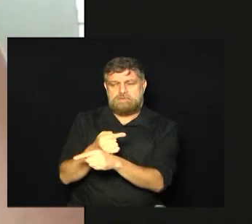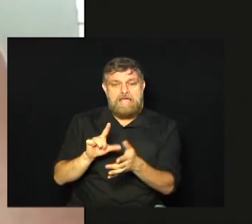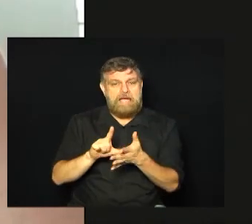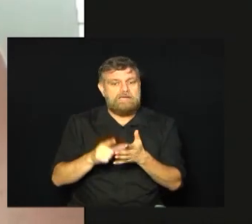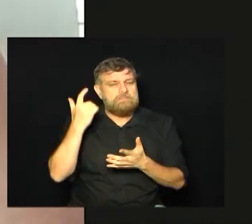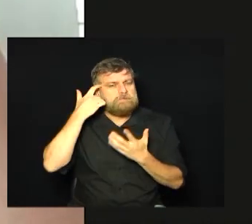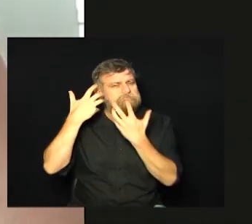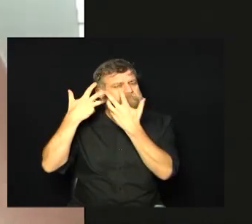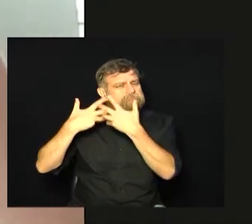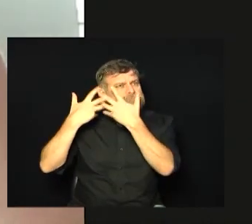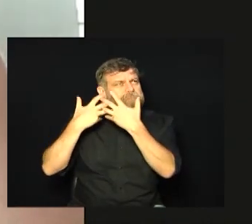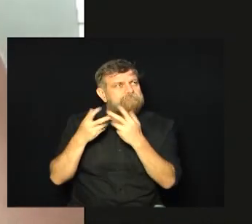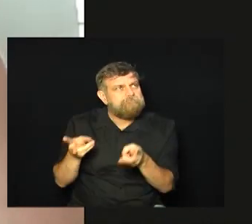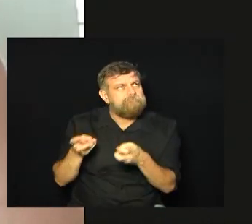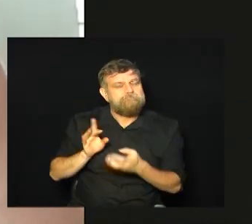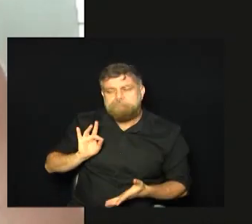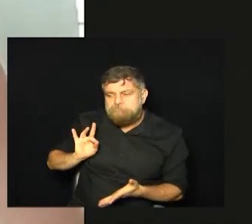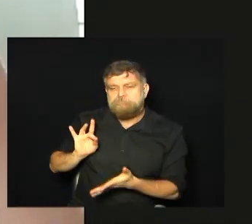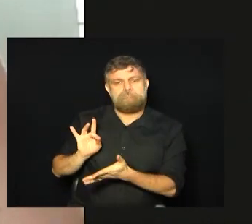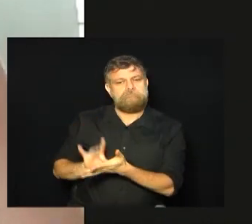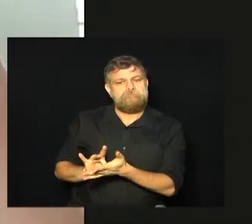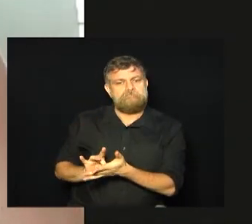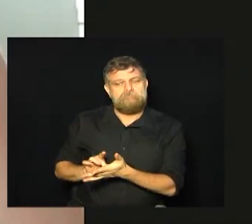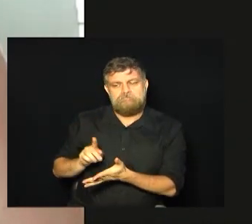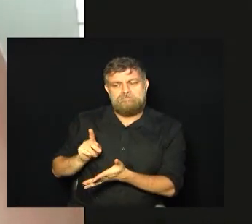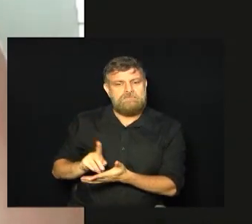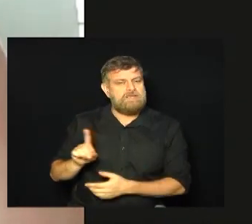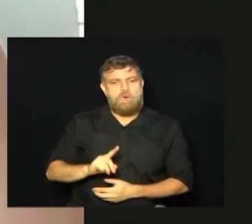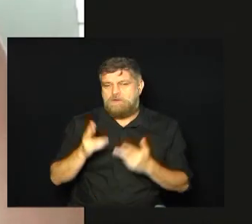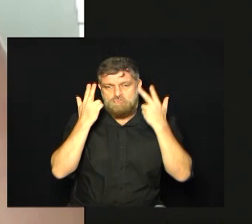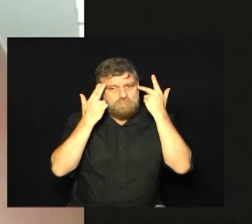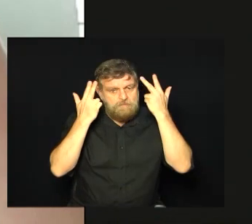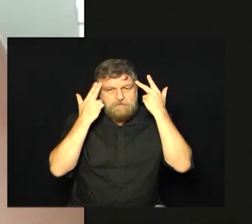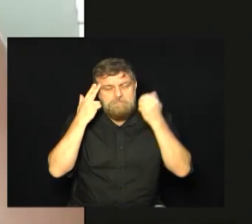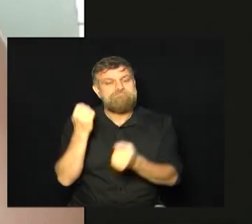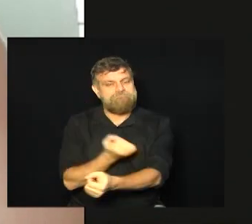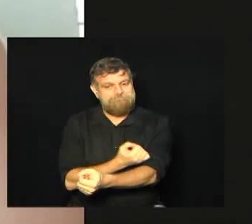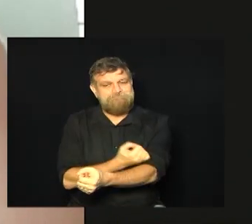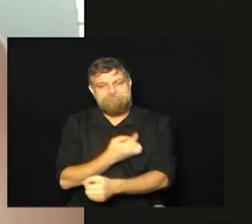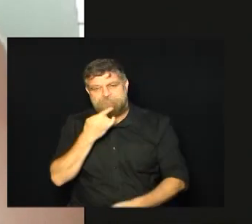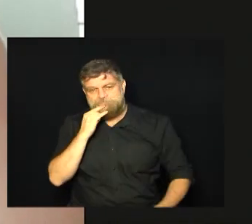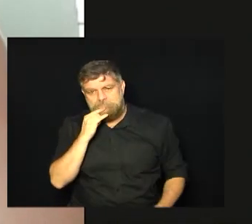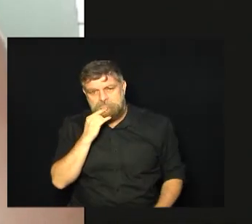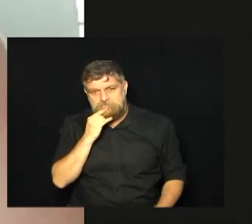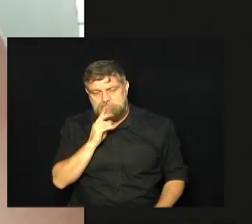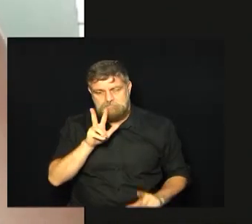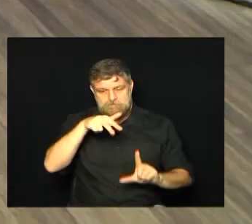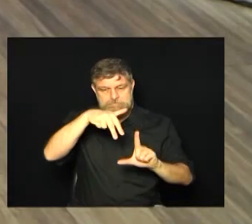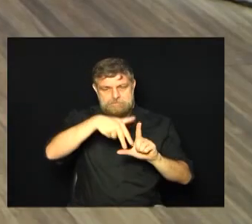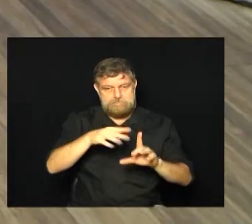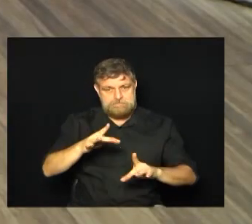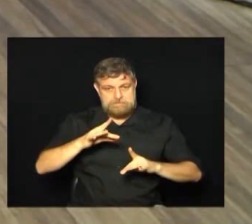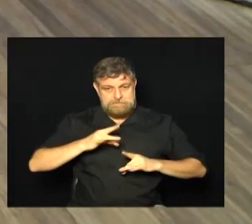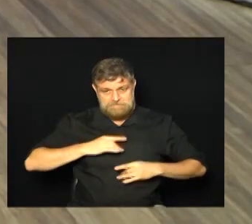refletindo e percebe que realmente aquilo não é normal, né? A personagem principal da